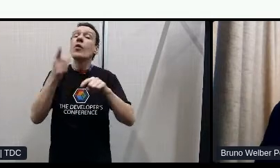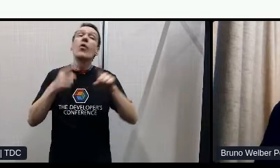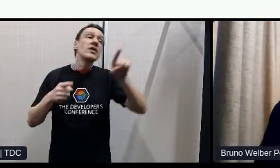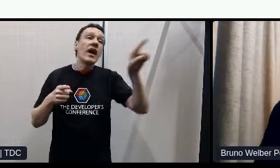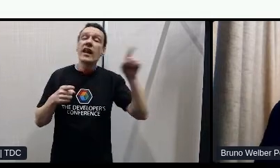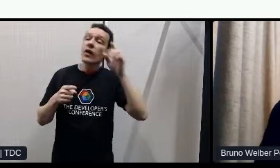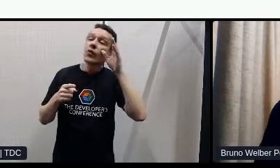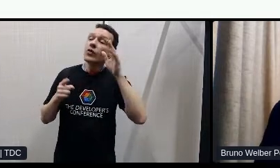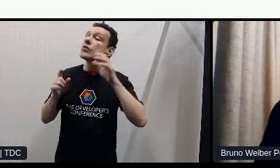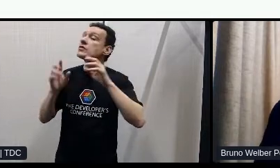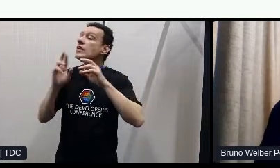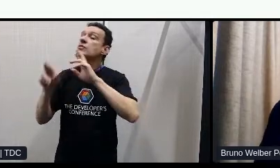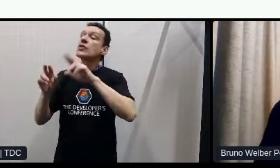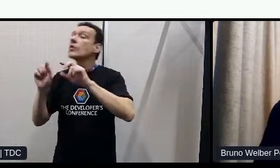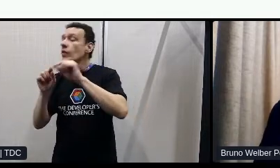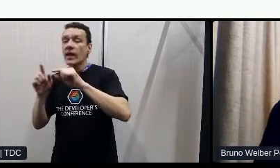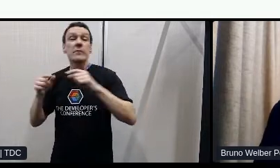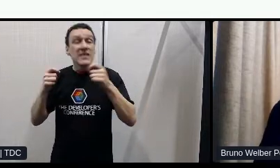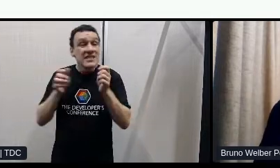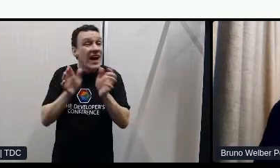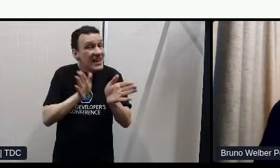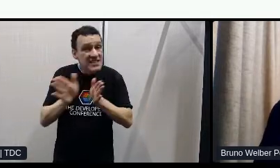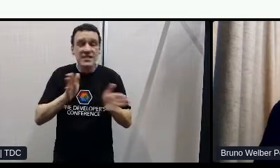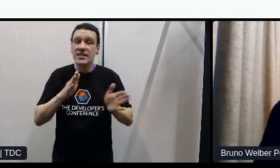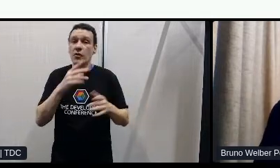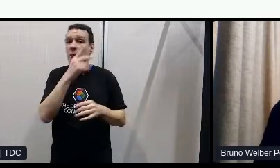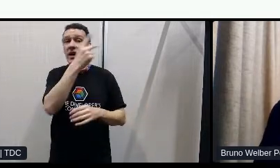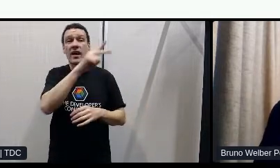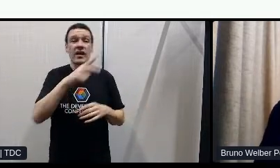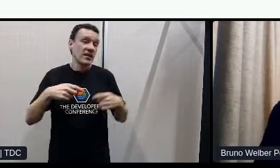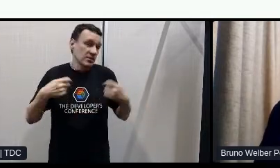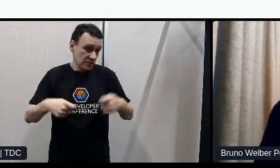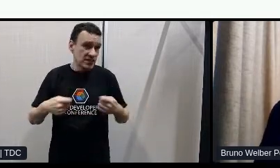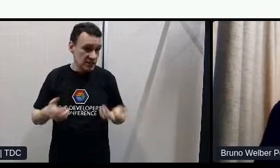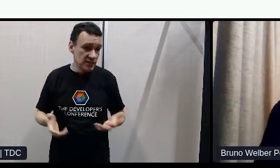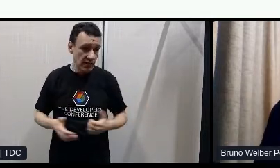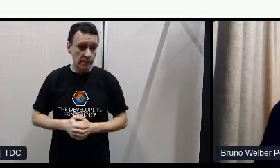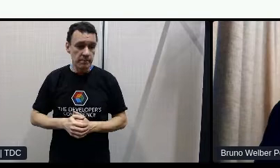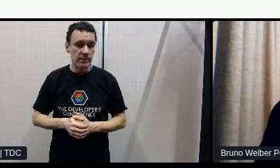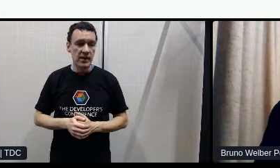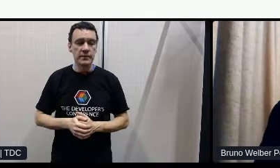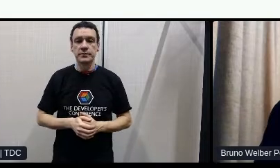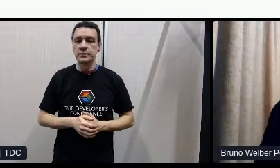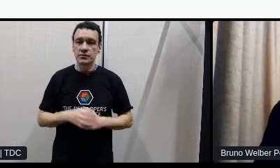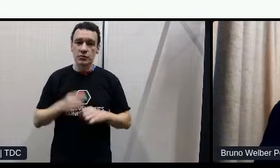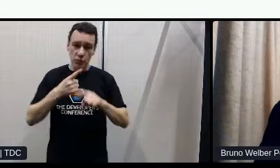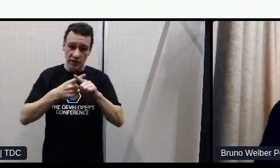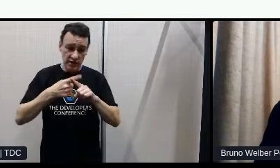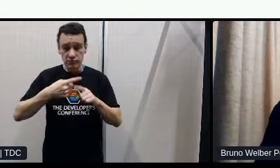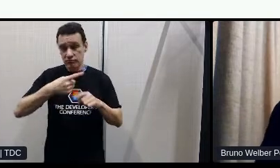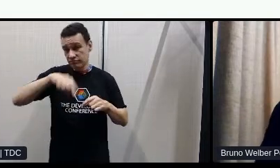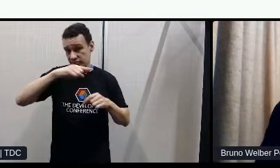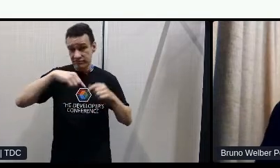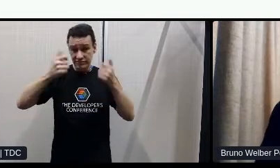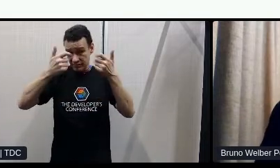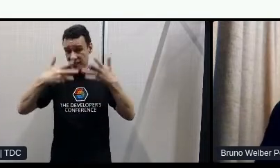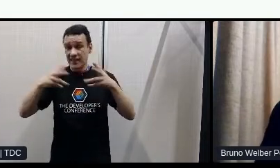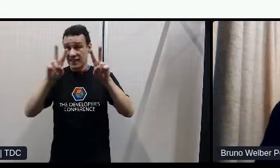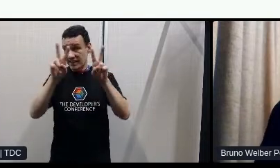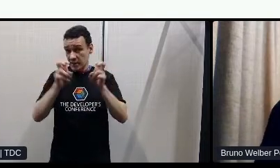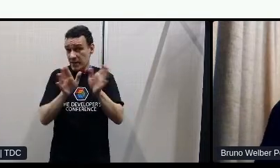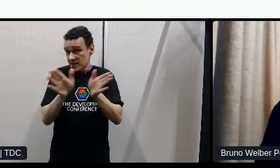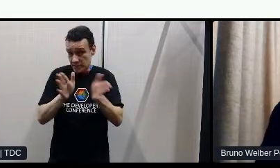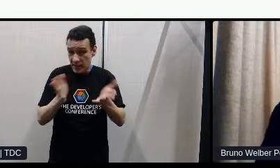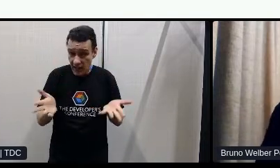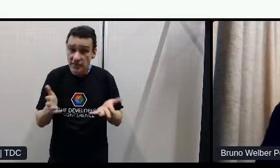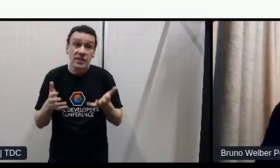acesso à pesquisa, em todos os seus aspectos. Afinal, se estamos falando de acessibilidade, nós temos que garantir a acessibilidade em